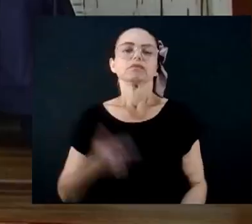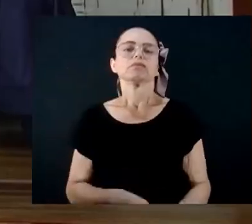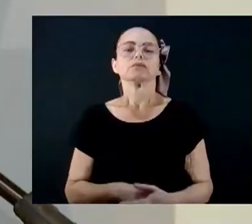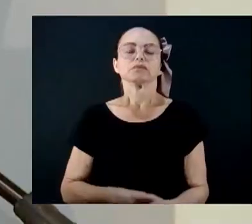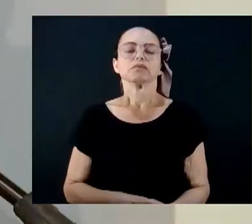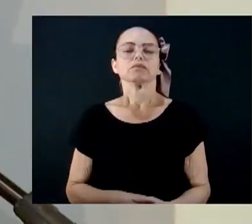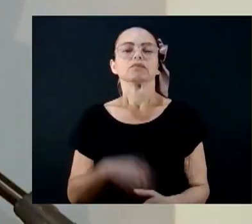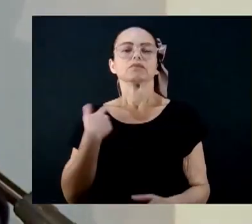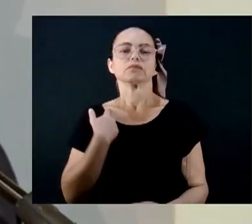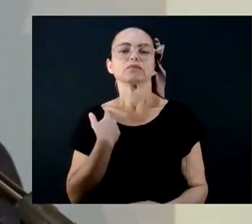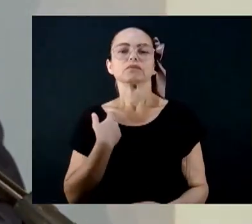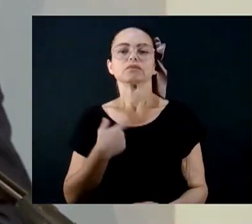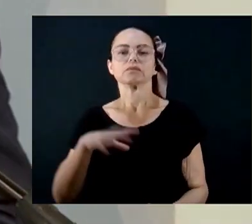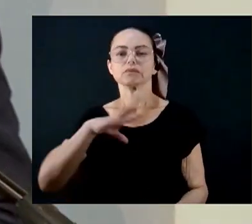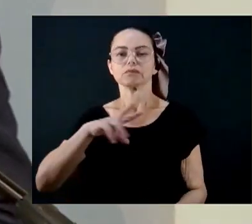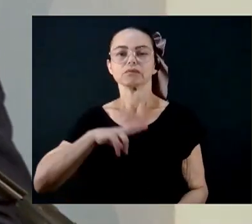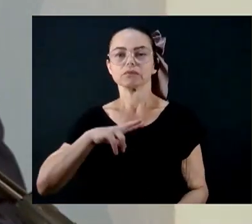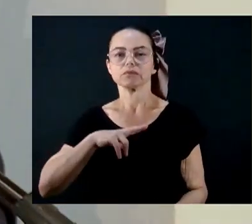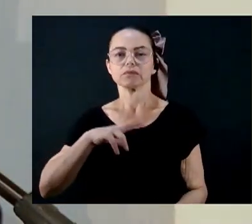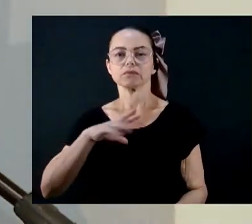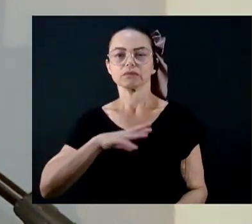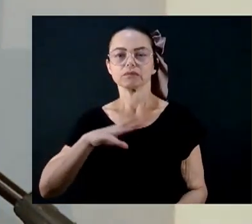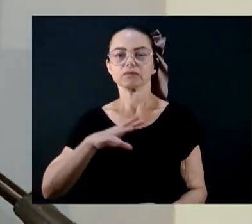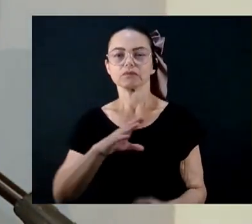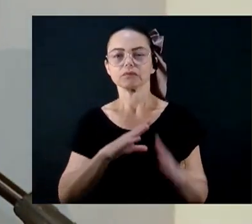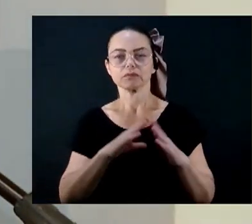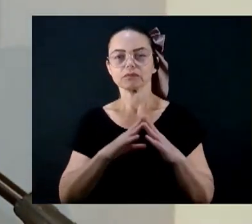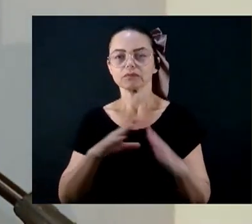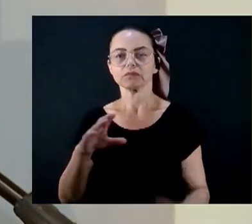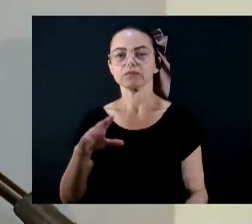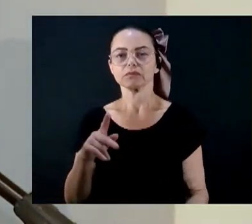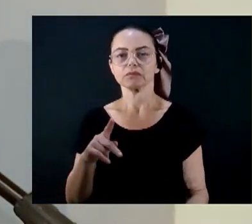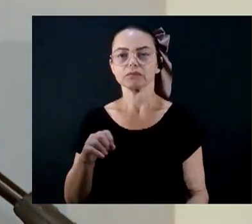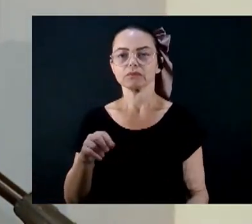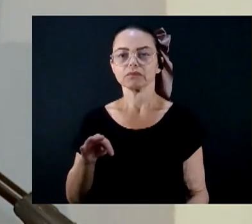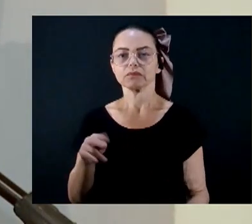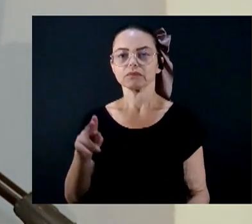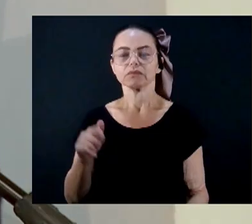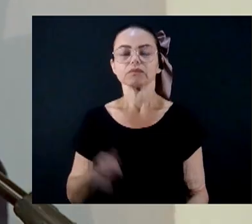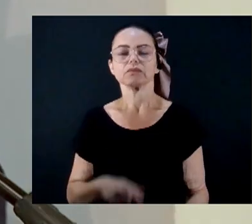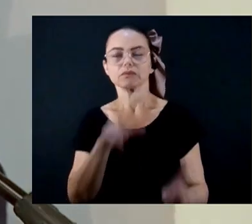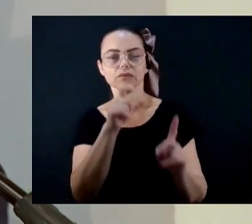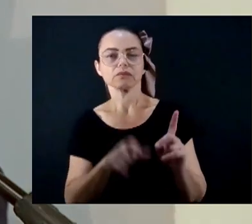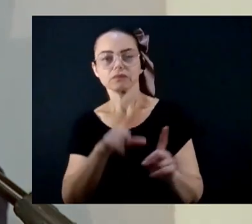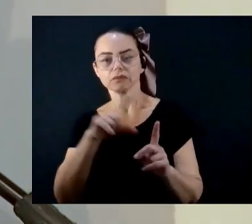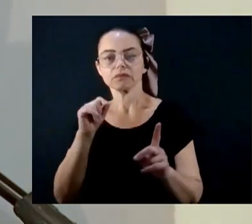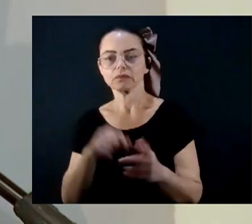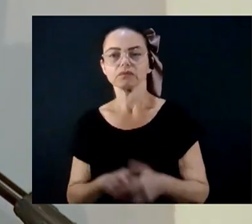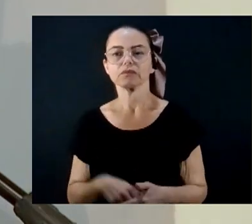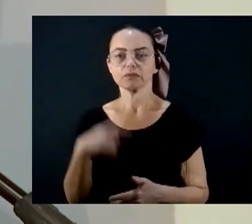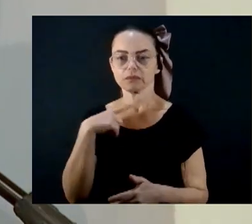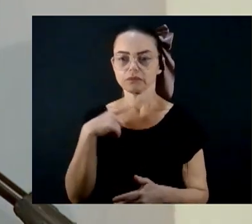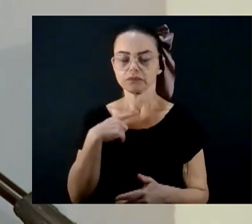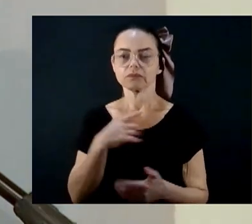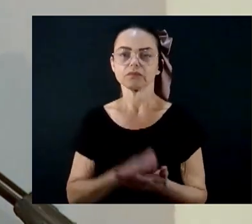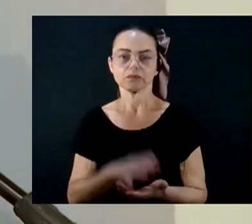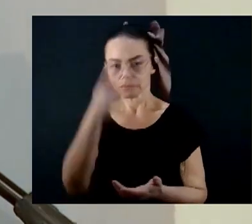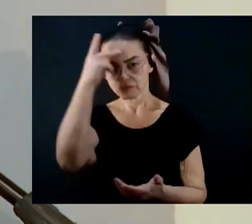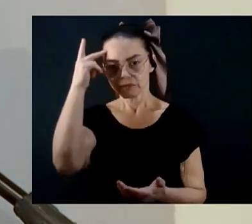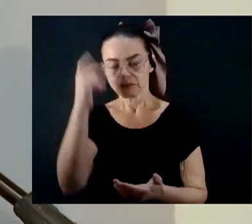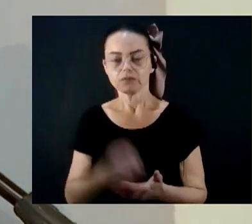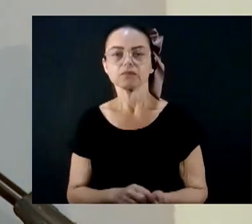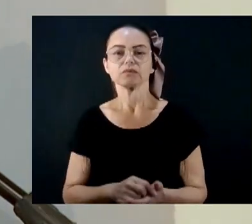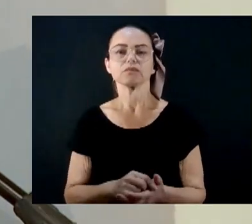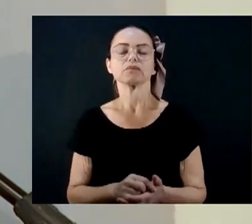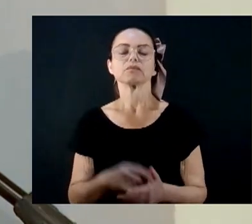de Portugal. Essa é mais uma das nossas prerrogativas, pegar alguém que foi eventualmente